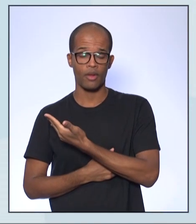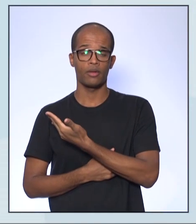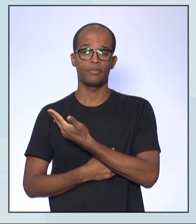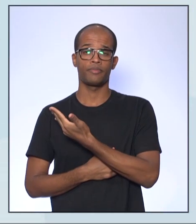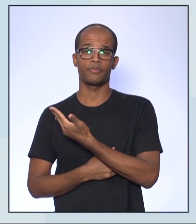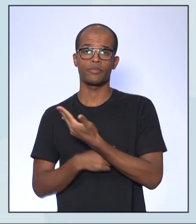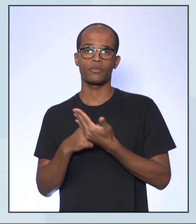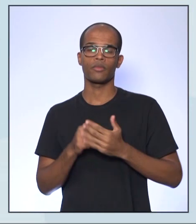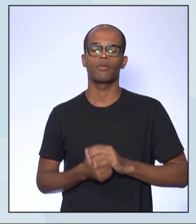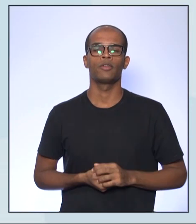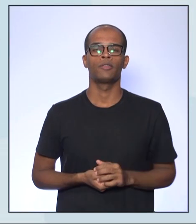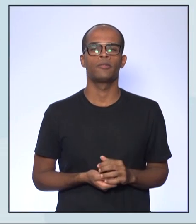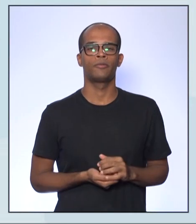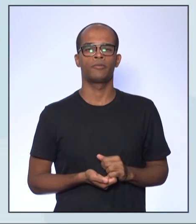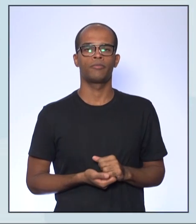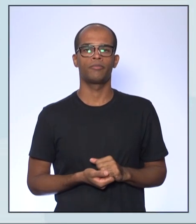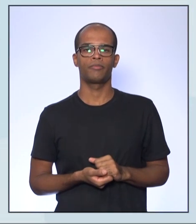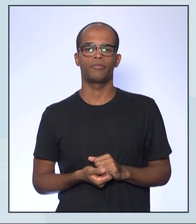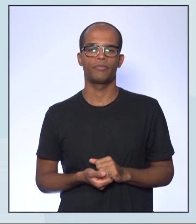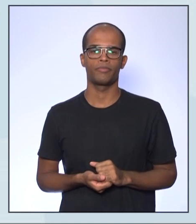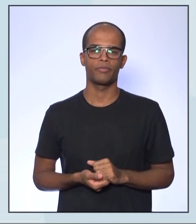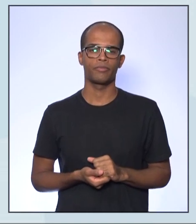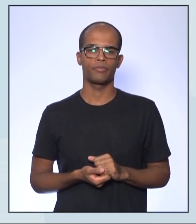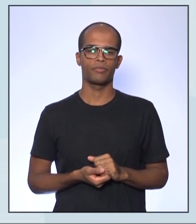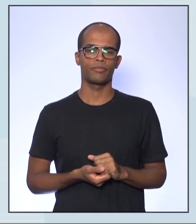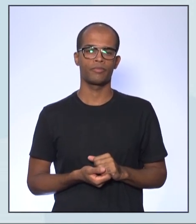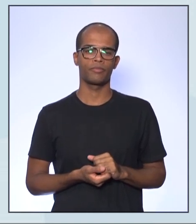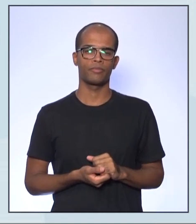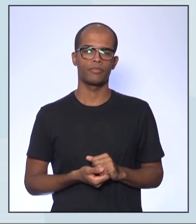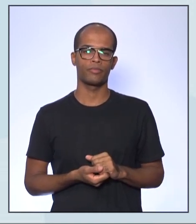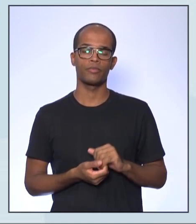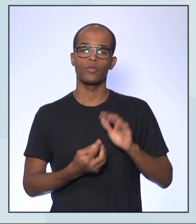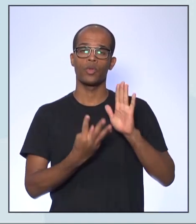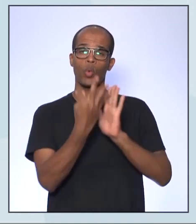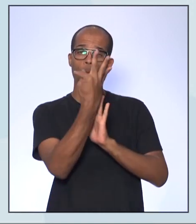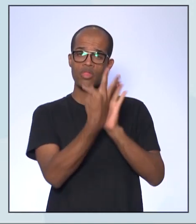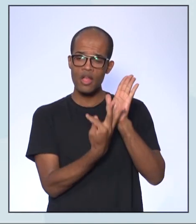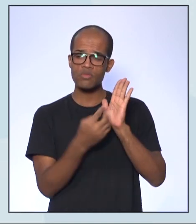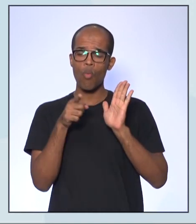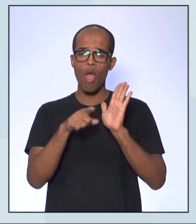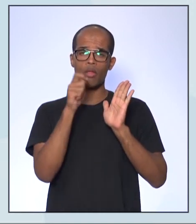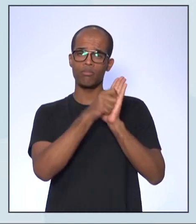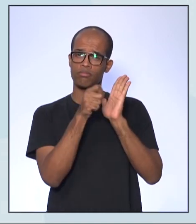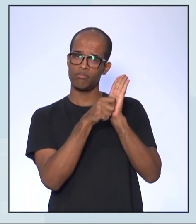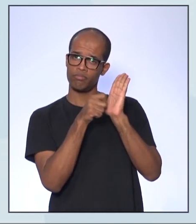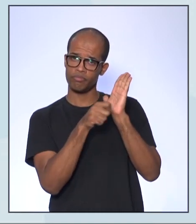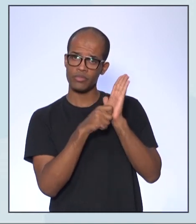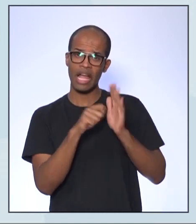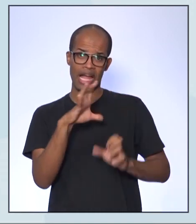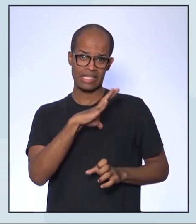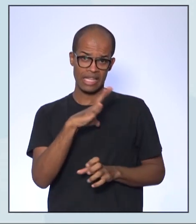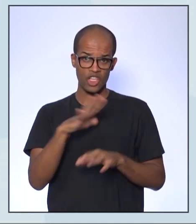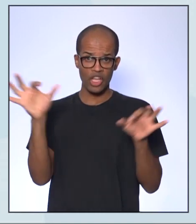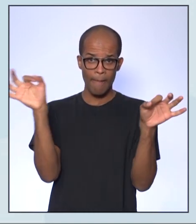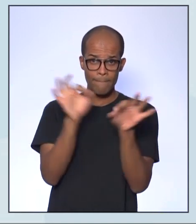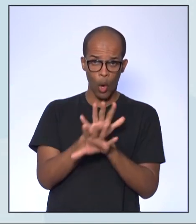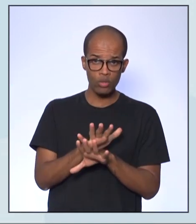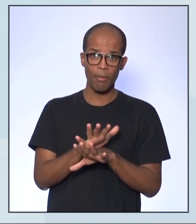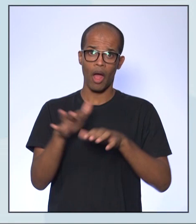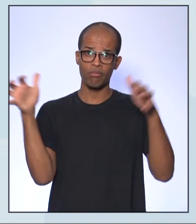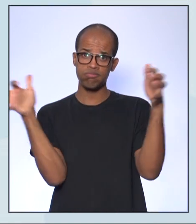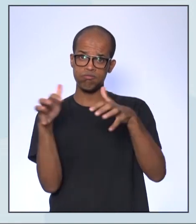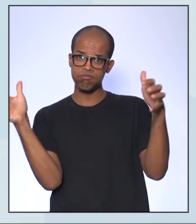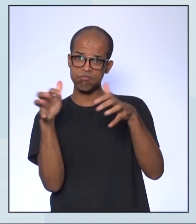um outro slide para você. Pelo texto, o autor julga a cidade preparada para receber a quantidade de chuva que cai no